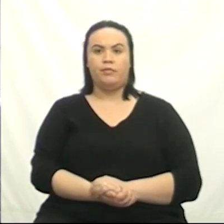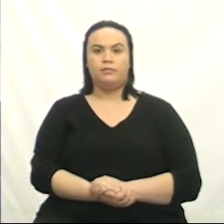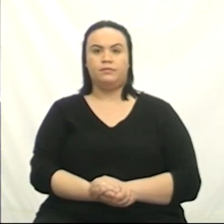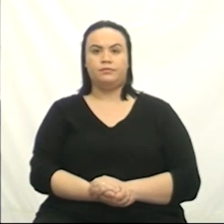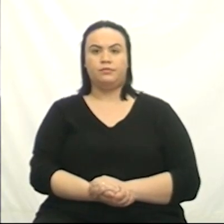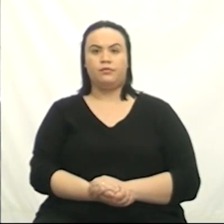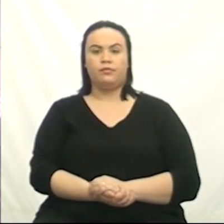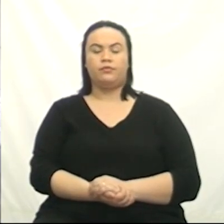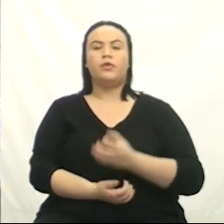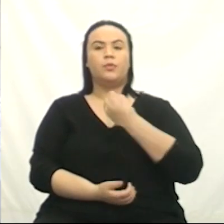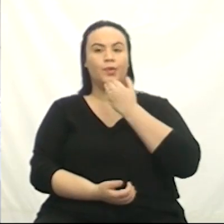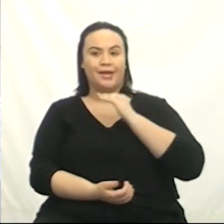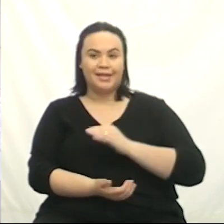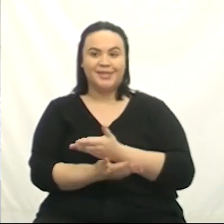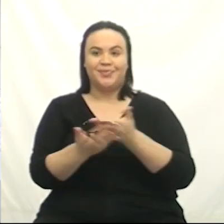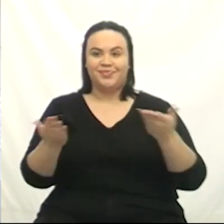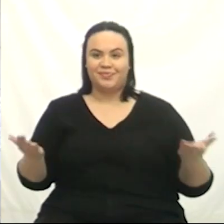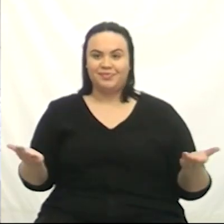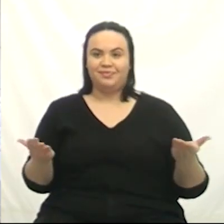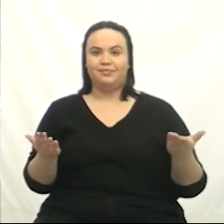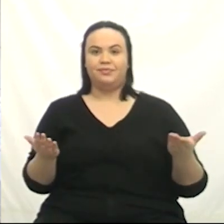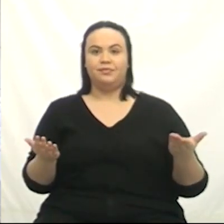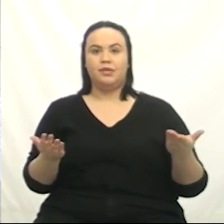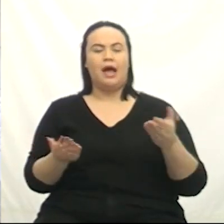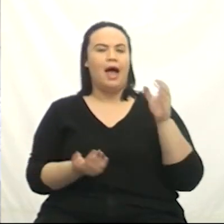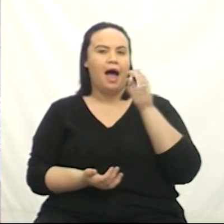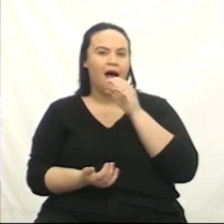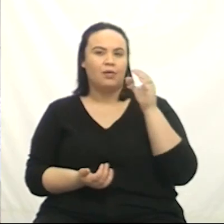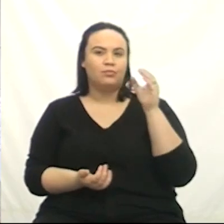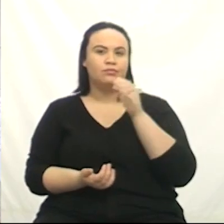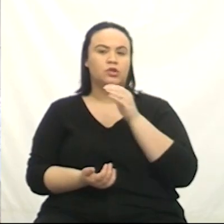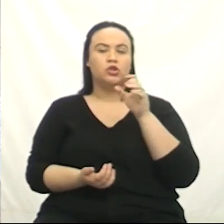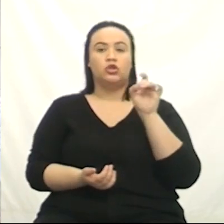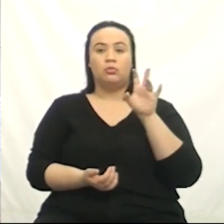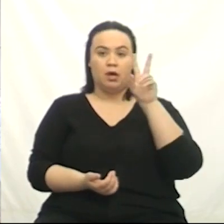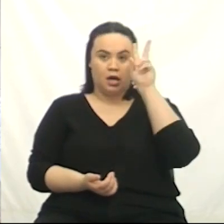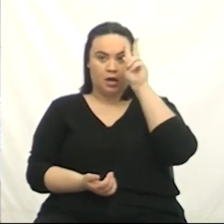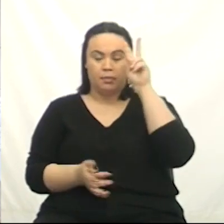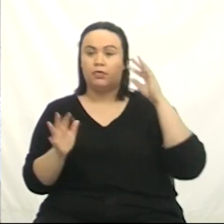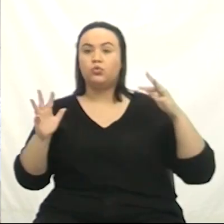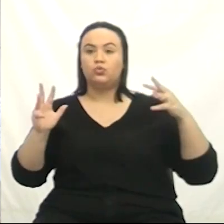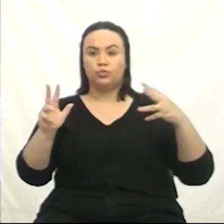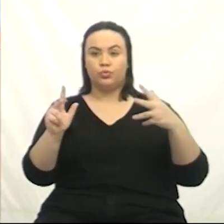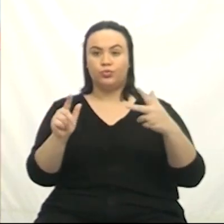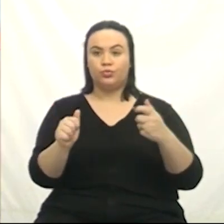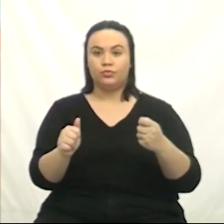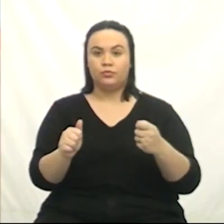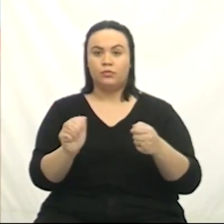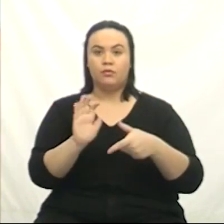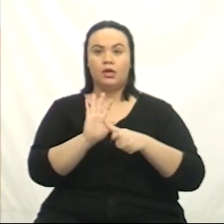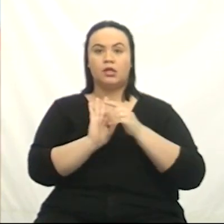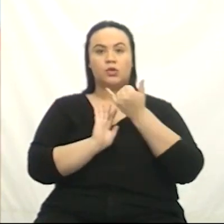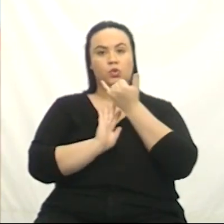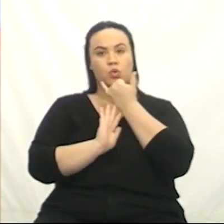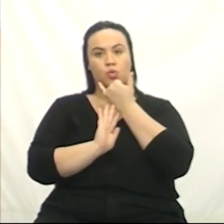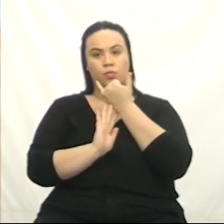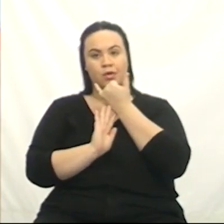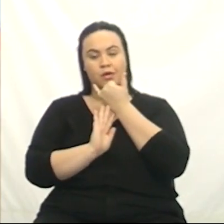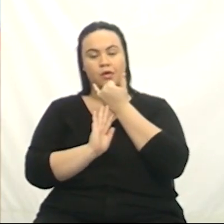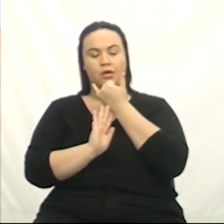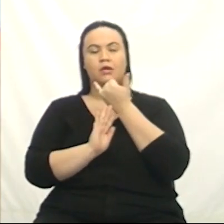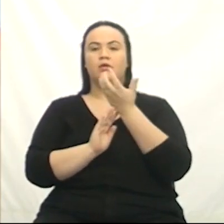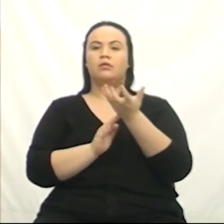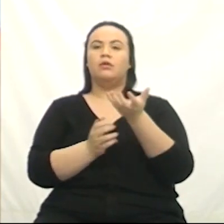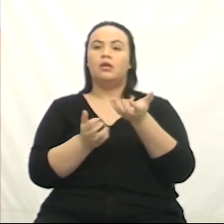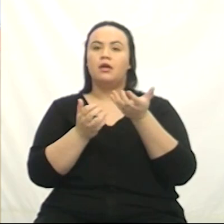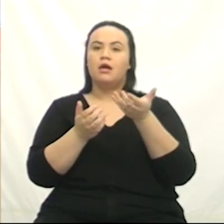Presidente, boa tarde. Hoje é rápido. É só para lembrar a todos, antes disso, cumprimentar aqui a todos que